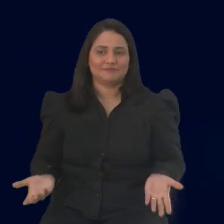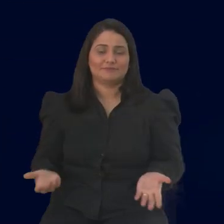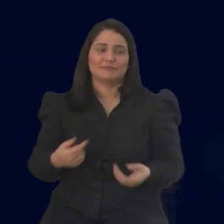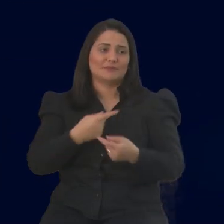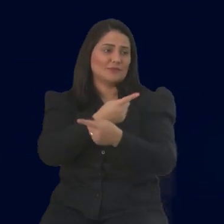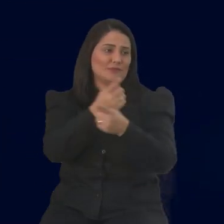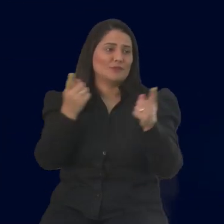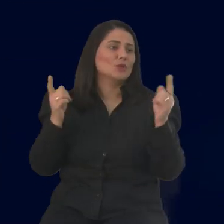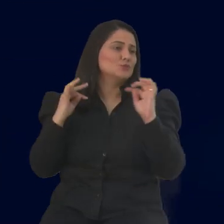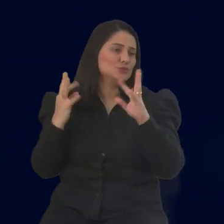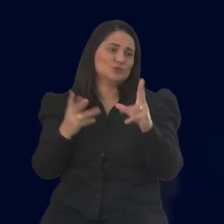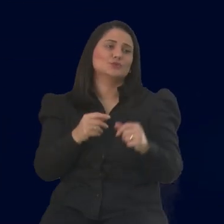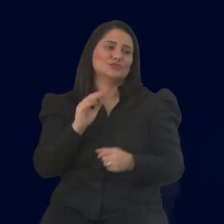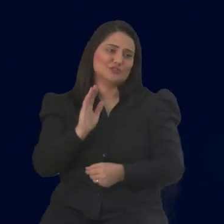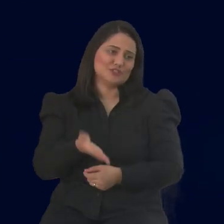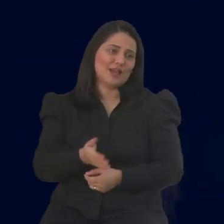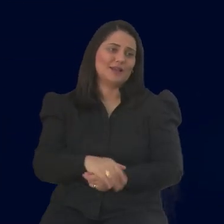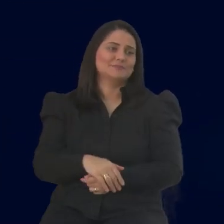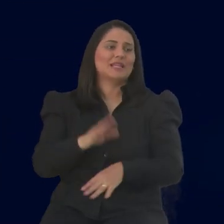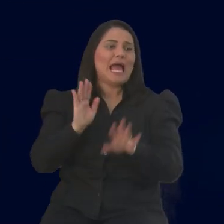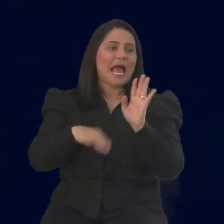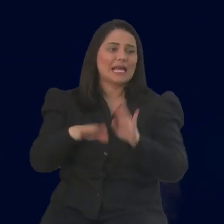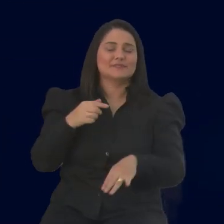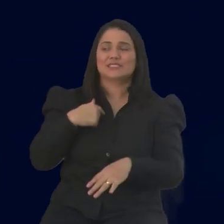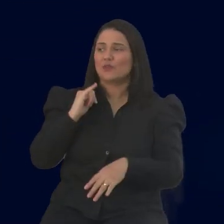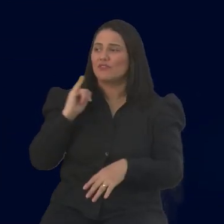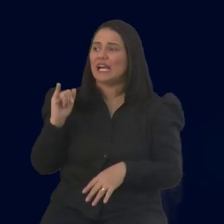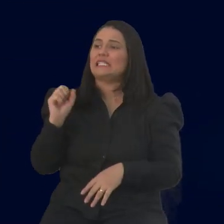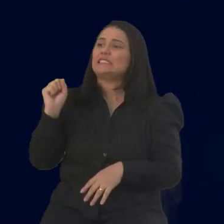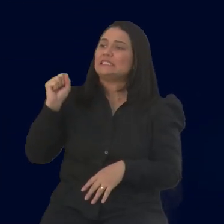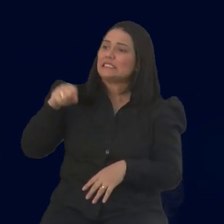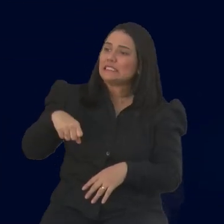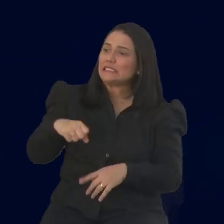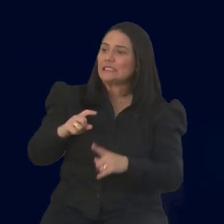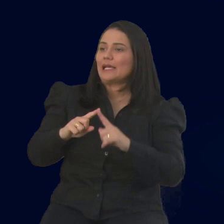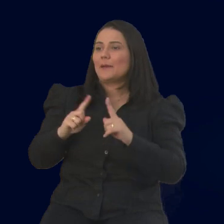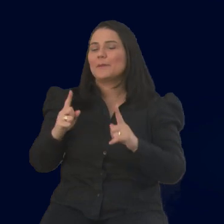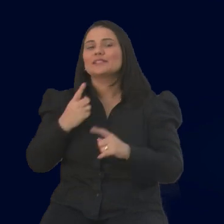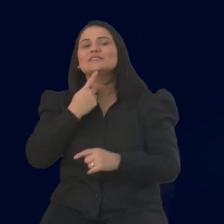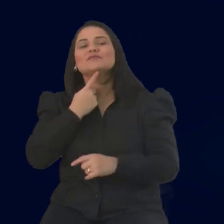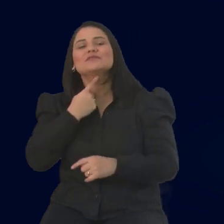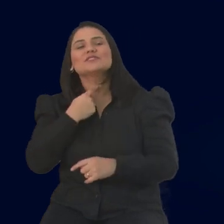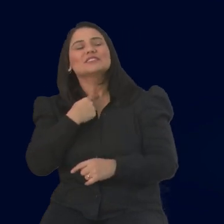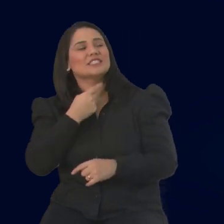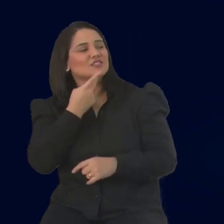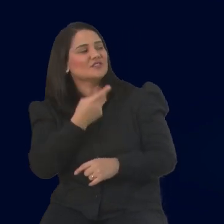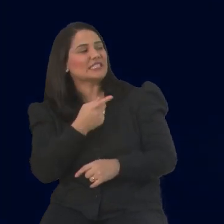Quantas vezes você disse sim com a vontade de dizer não?